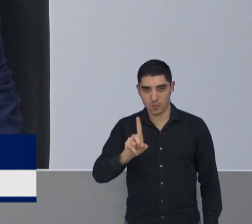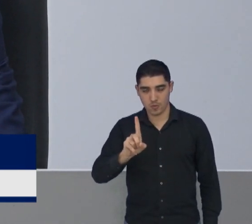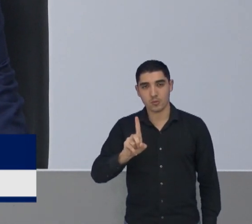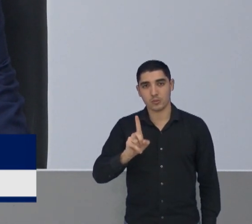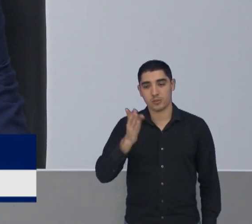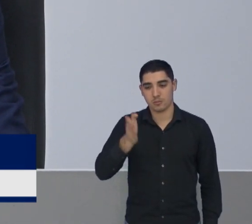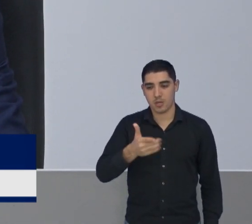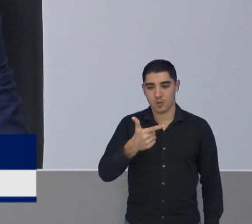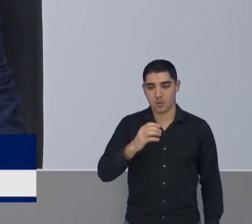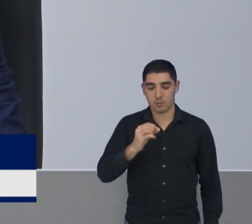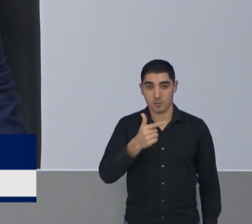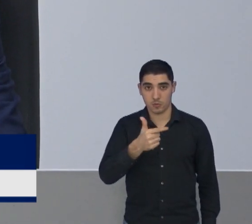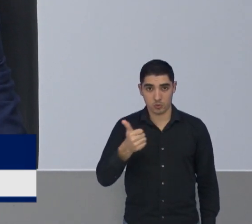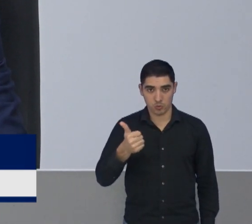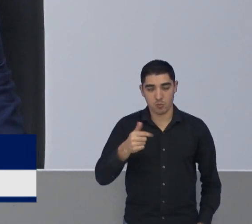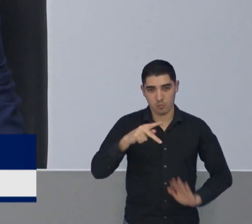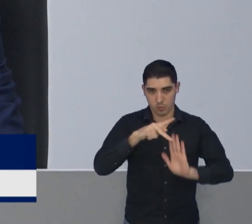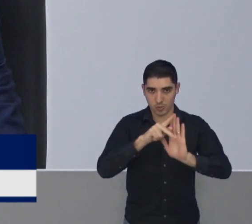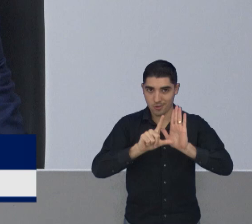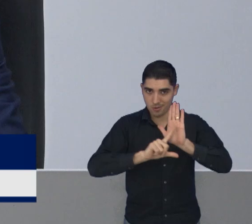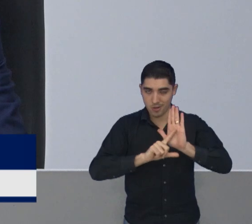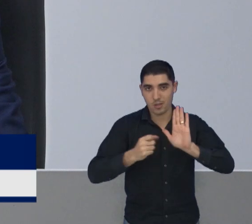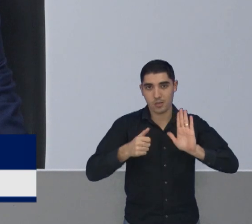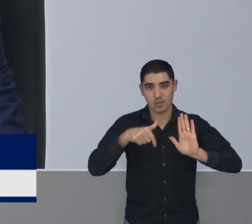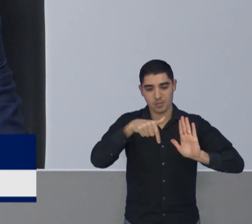1511/2021, projeto de lei número